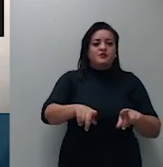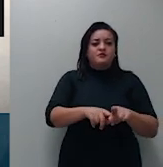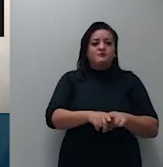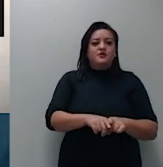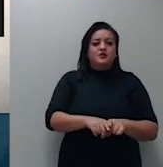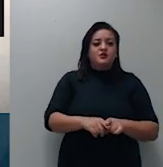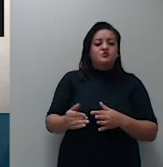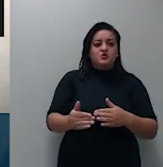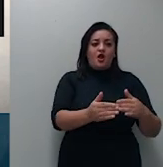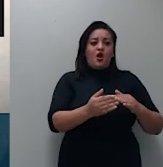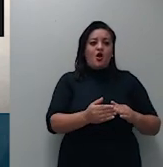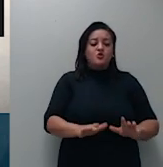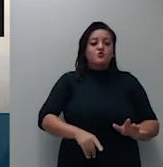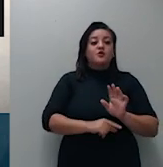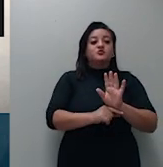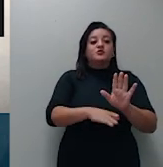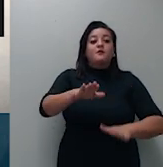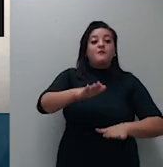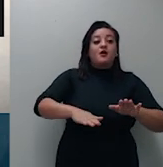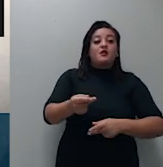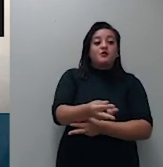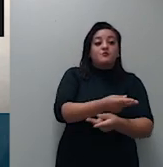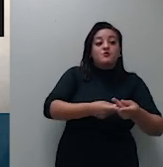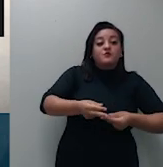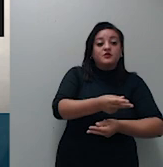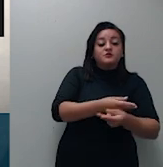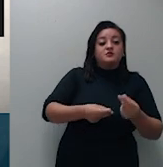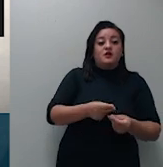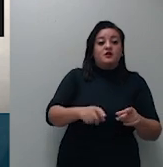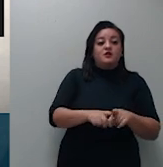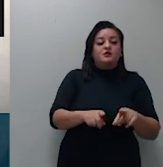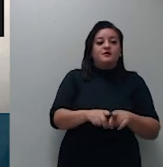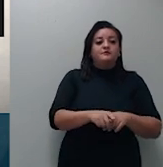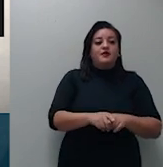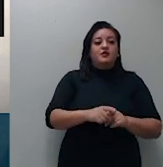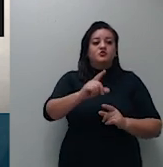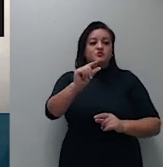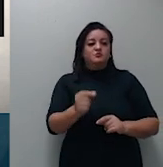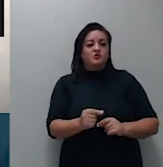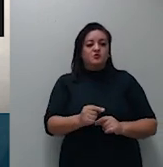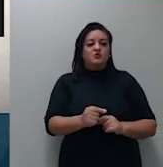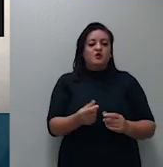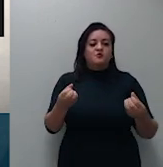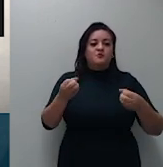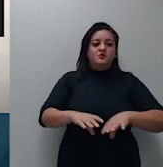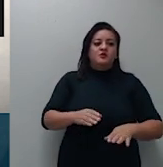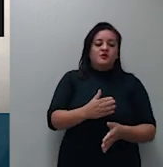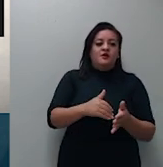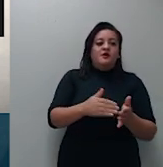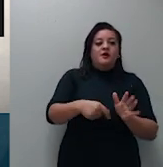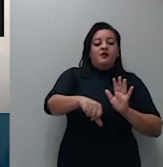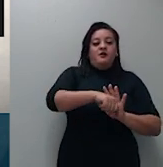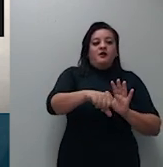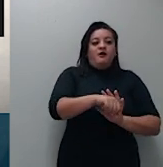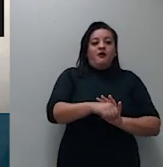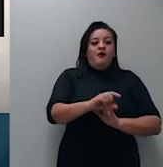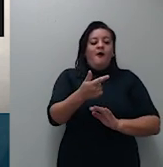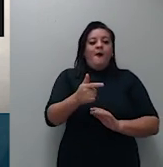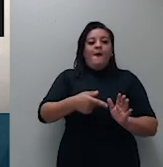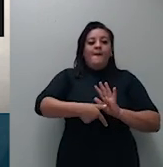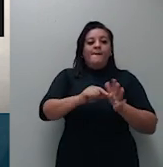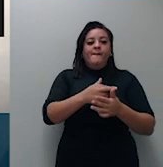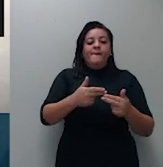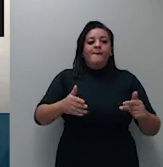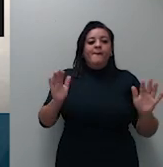serviços a paz de colaborar para o equilíbrio econômico-financeiro reduzindo o desperdício e até a fralda é